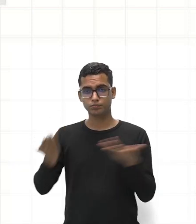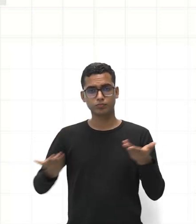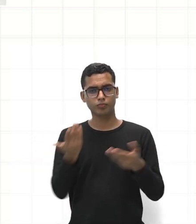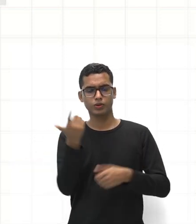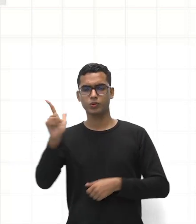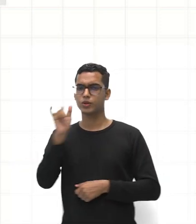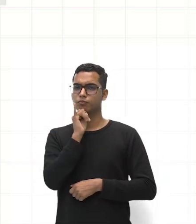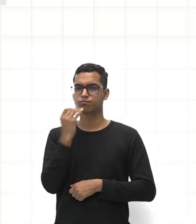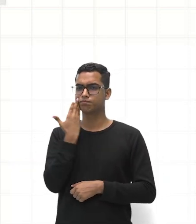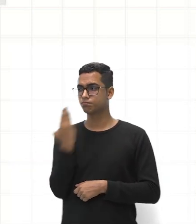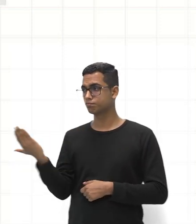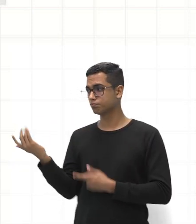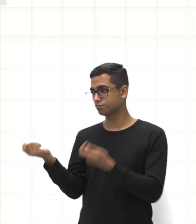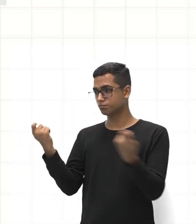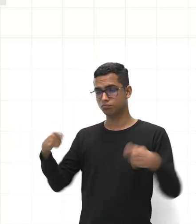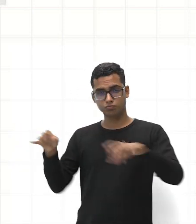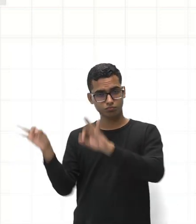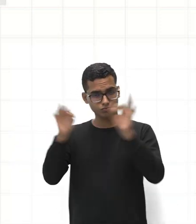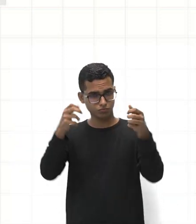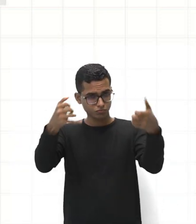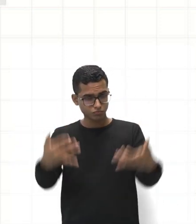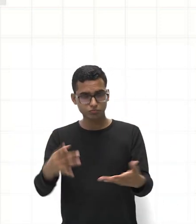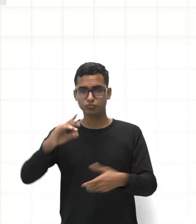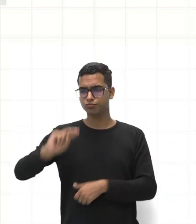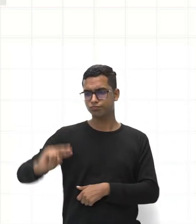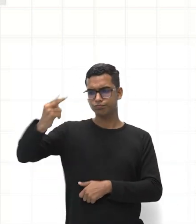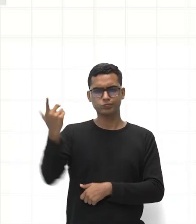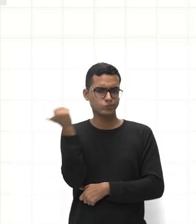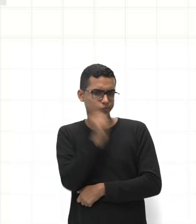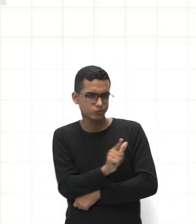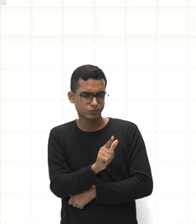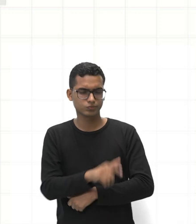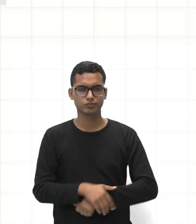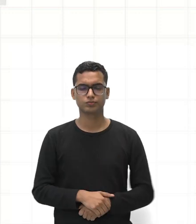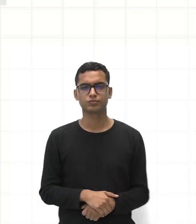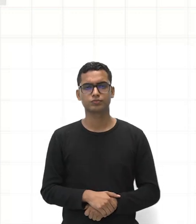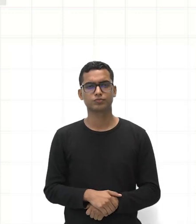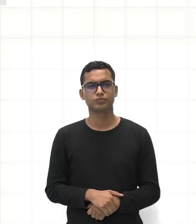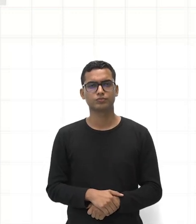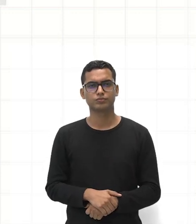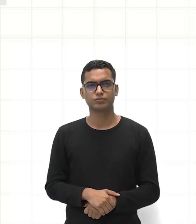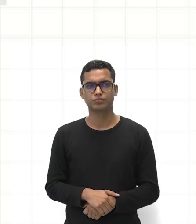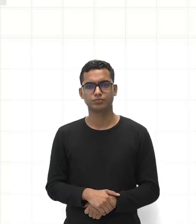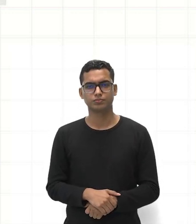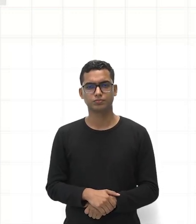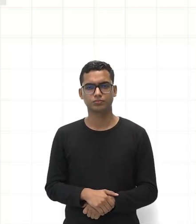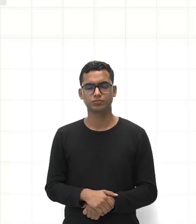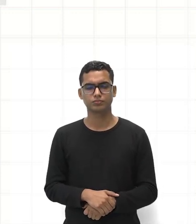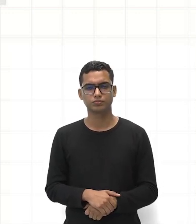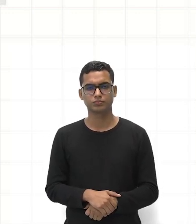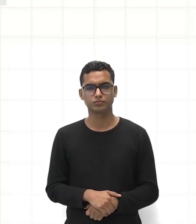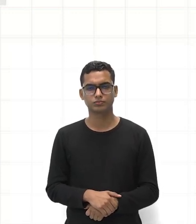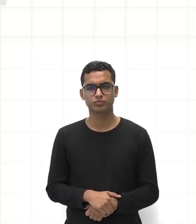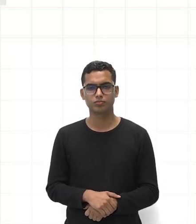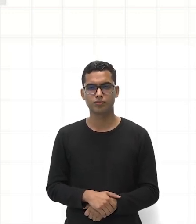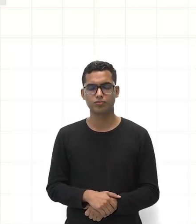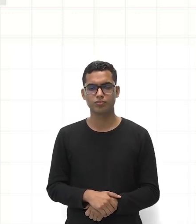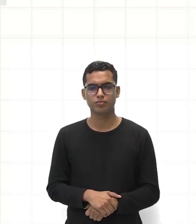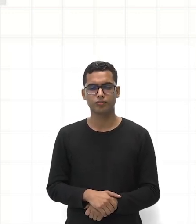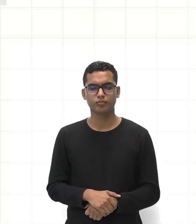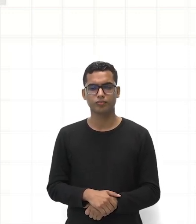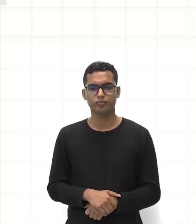onde nós podemos dizer que dobrou. O professor vai apagar aqui, ó, para pensar daqui para cá, o que você vai sinalizar agora. Ó.